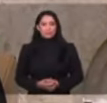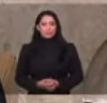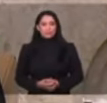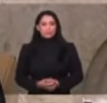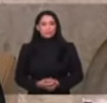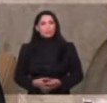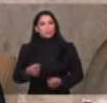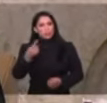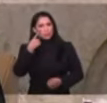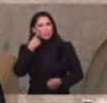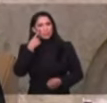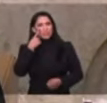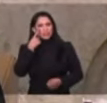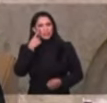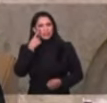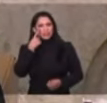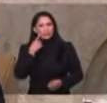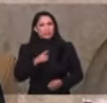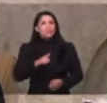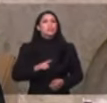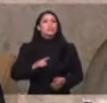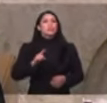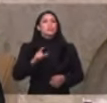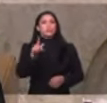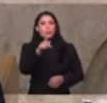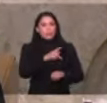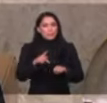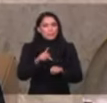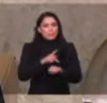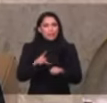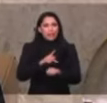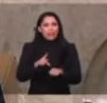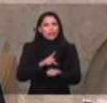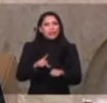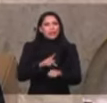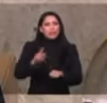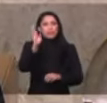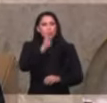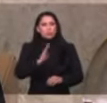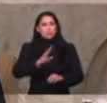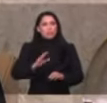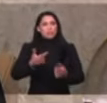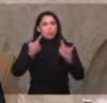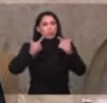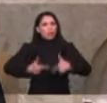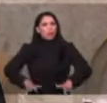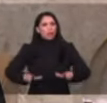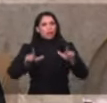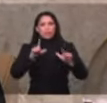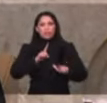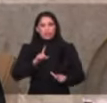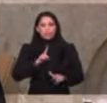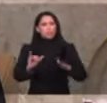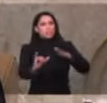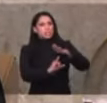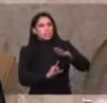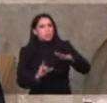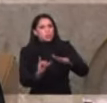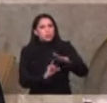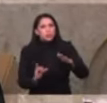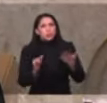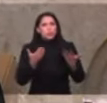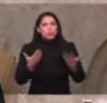da laicidade do Estado brasileiro, com a neutralidade confessional das instituições